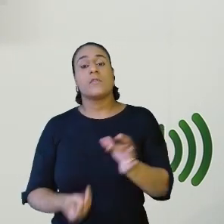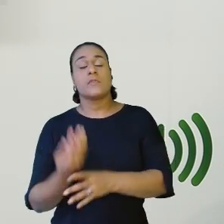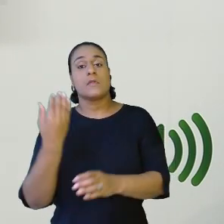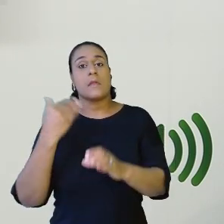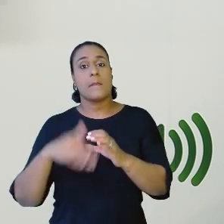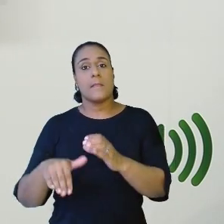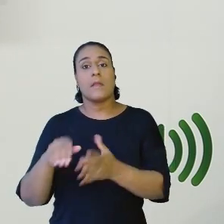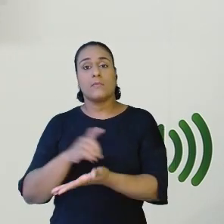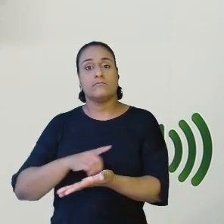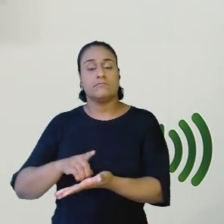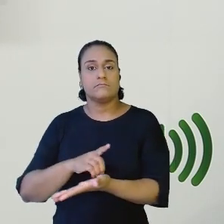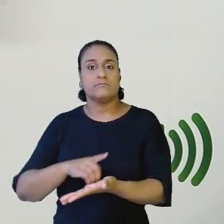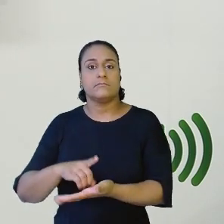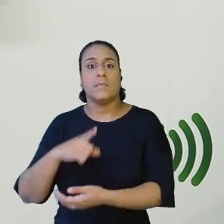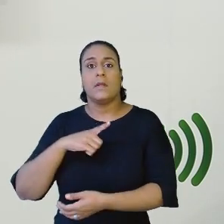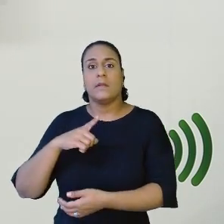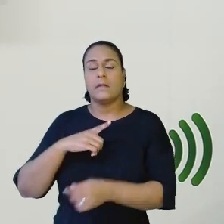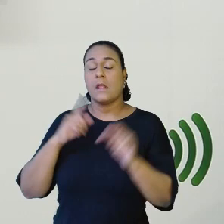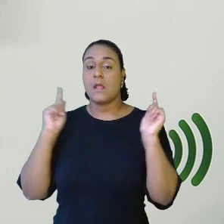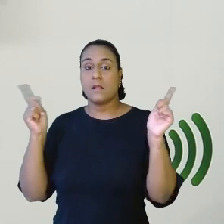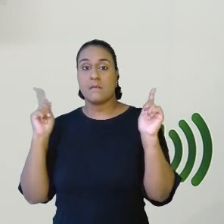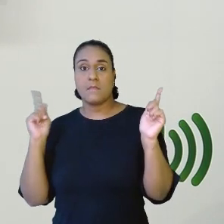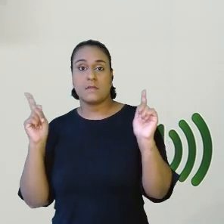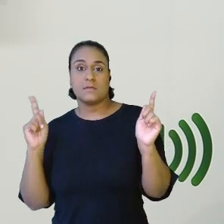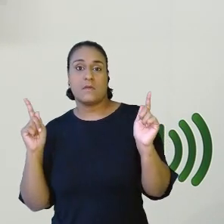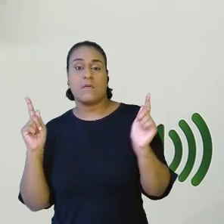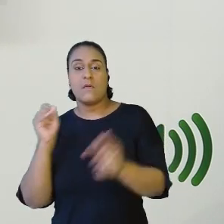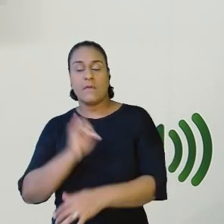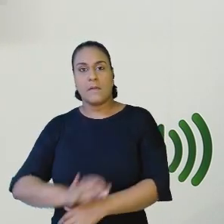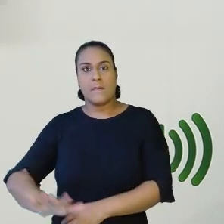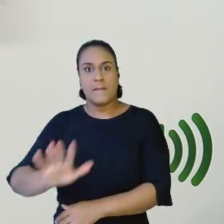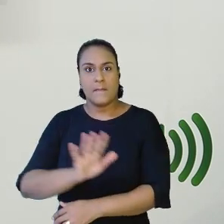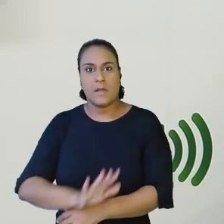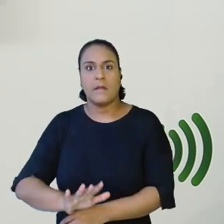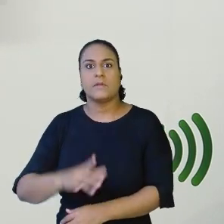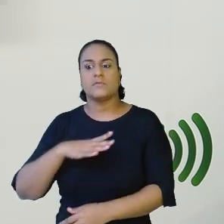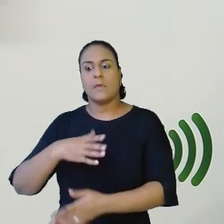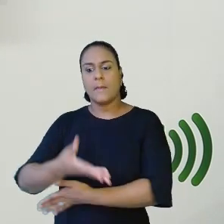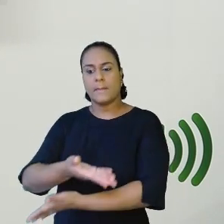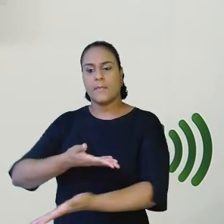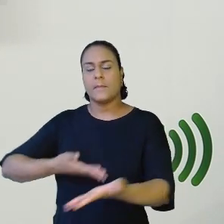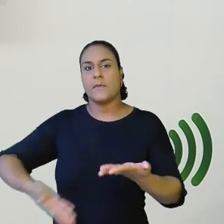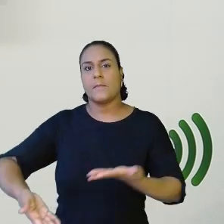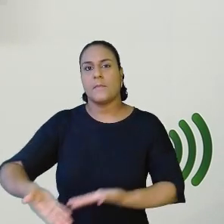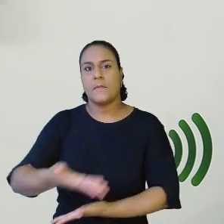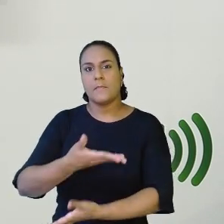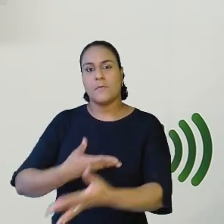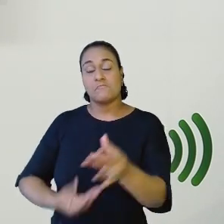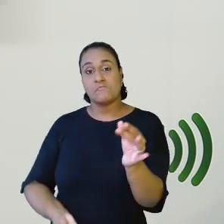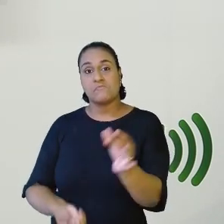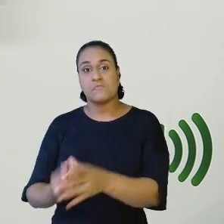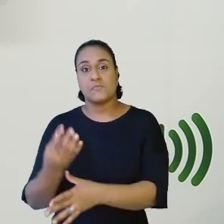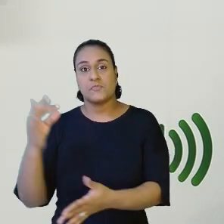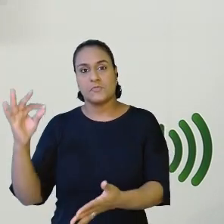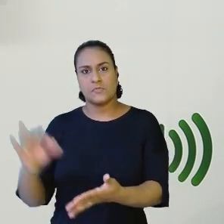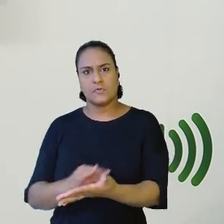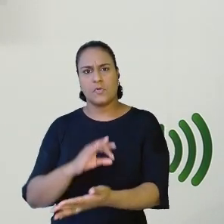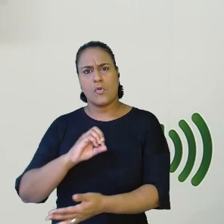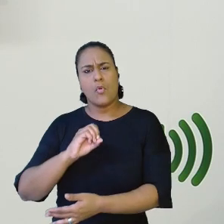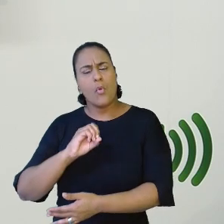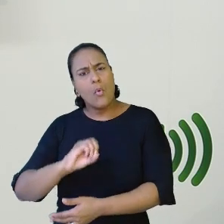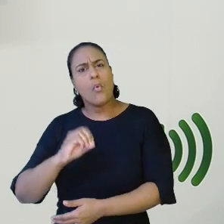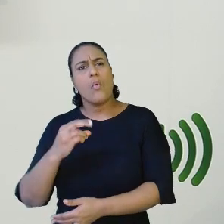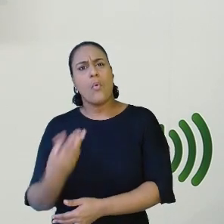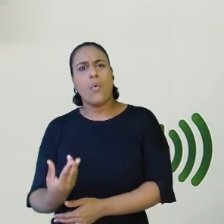digitais que suportam animações e permitem, em muitos casos, a interação com a produção do autor e até a criação de novos